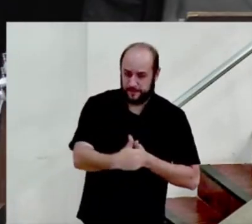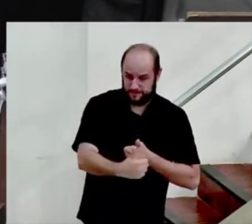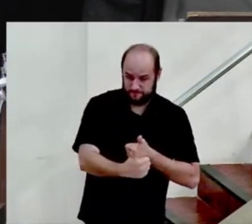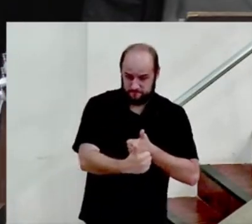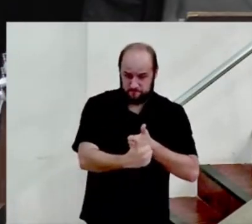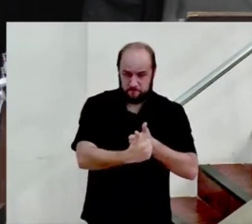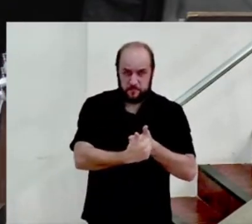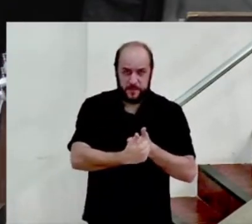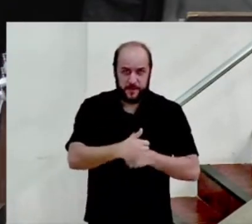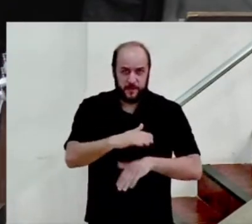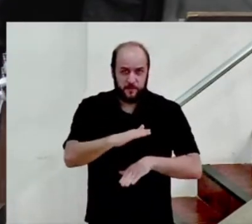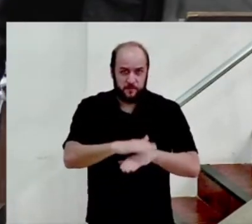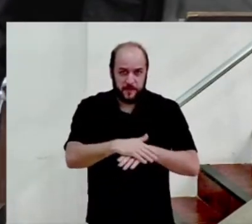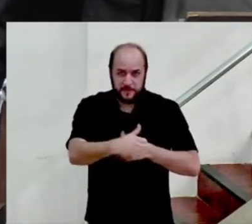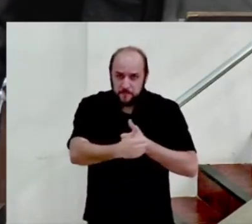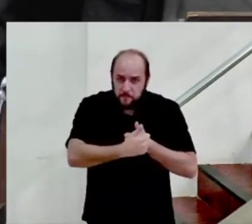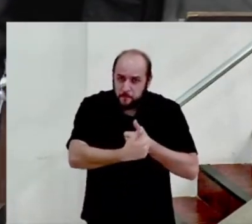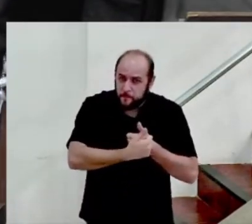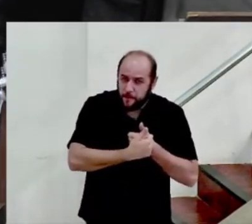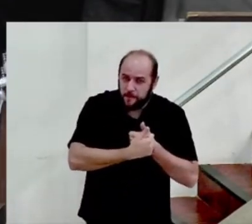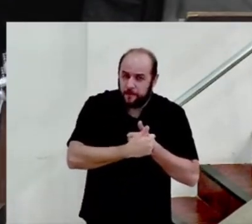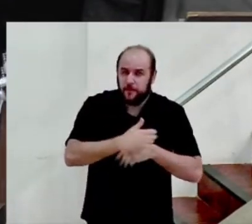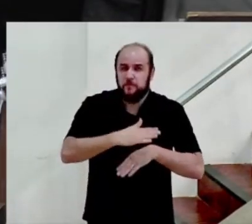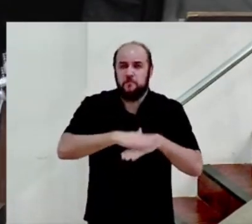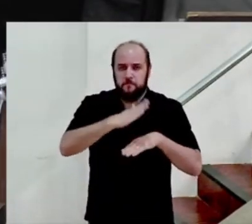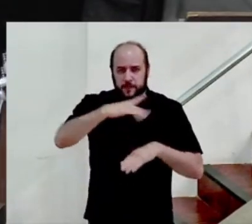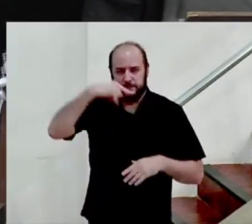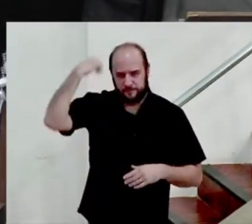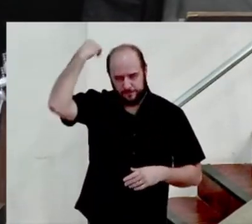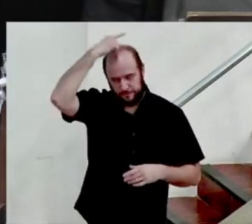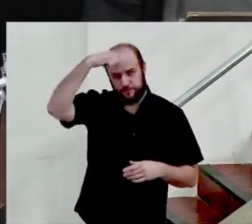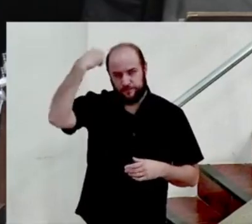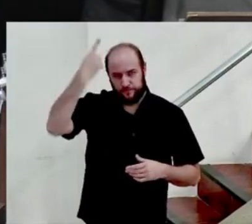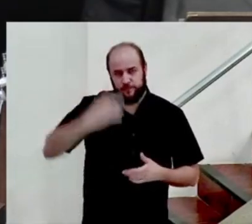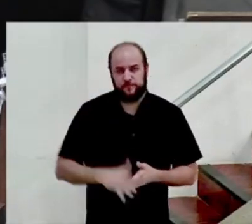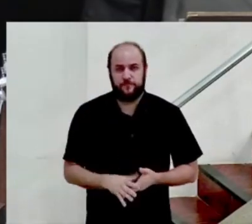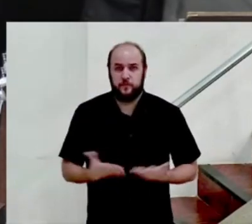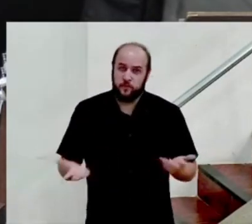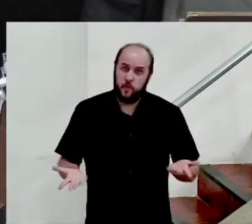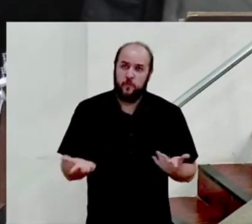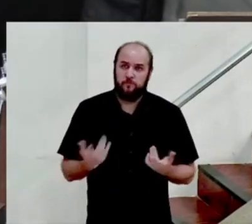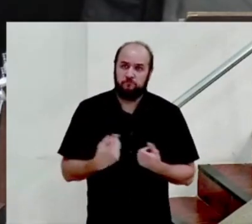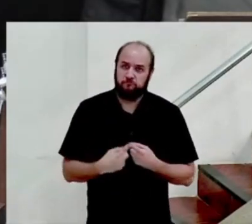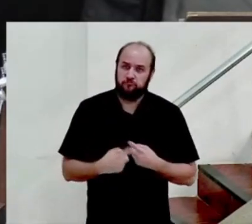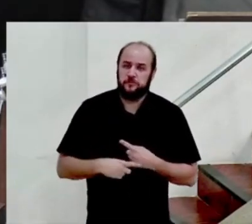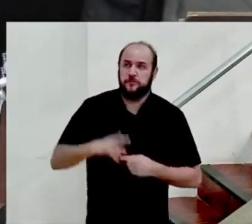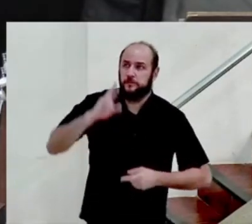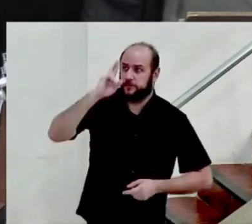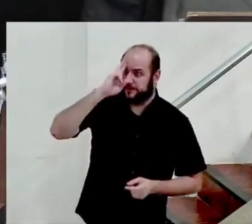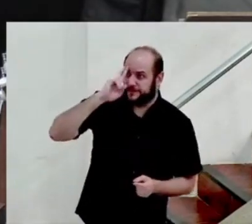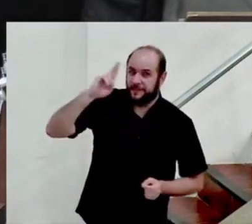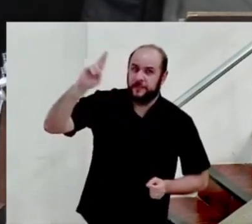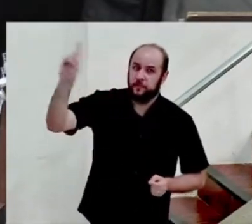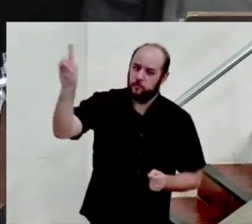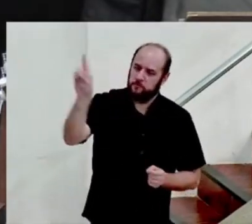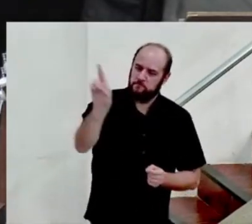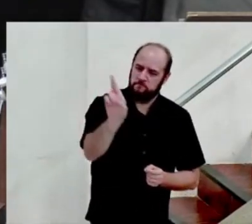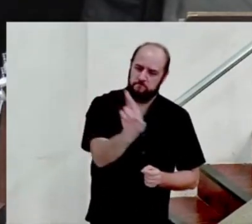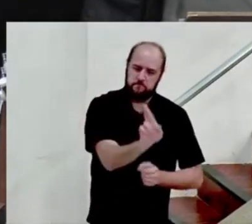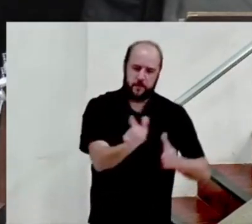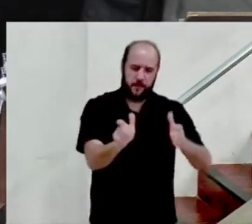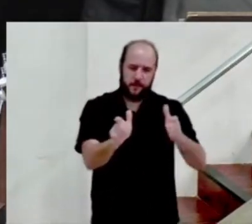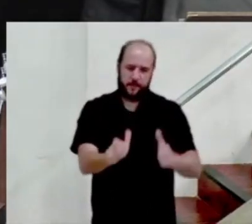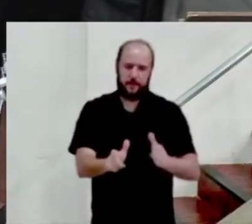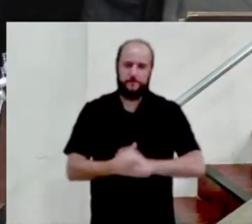mais interno ao tabernáculo, maior a santidade. E a grande razão, o Senhor estava ali. Quando